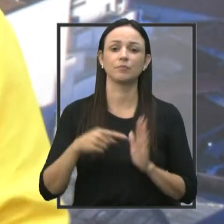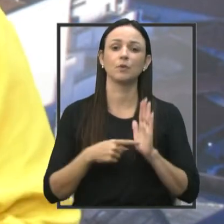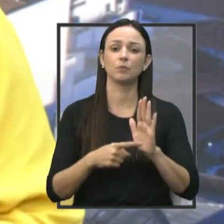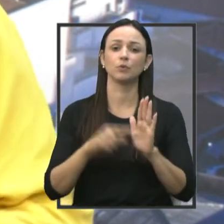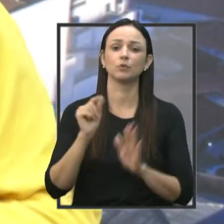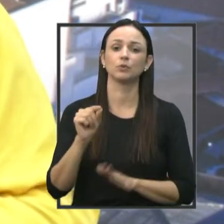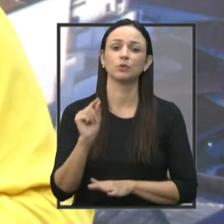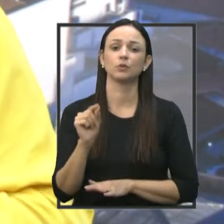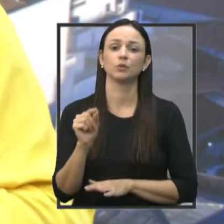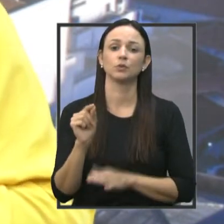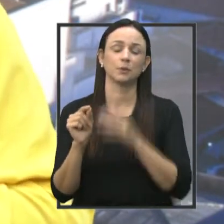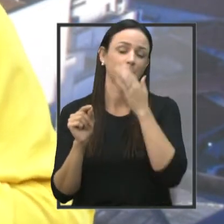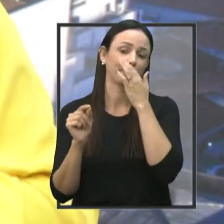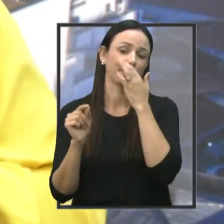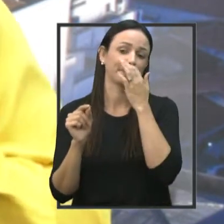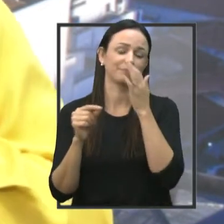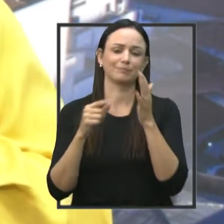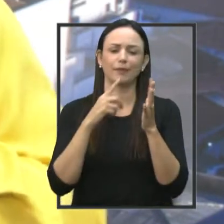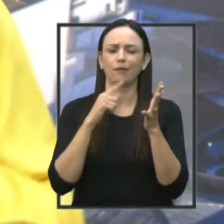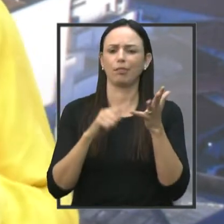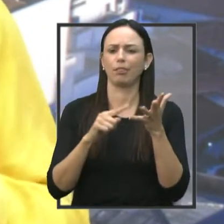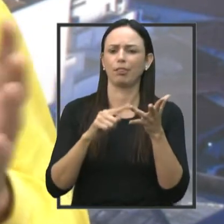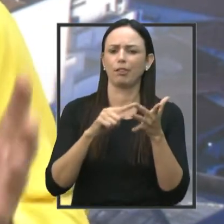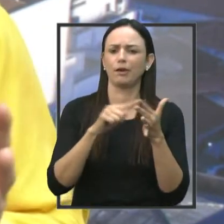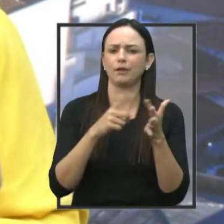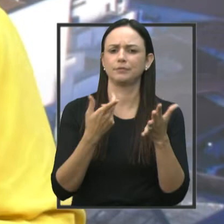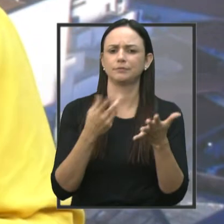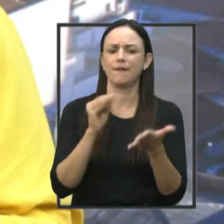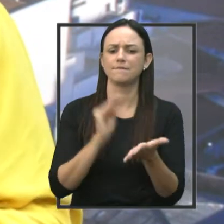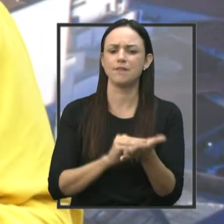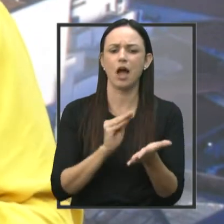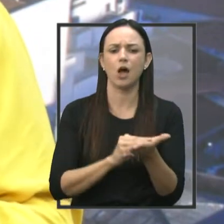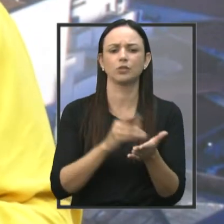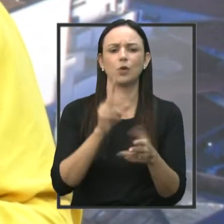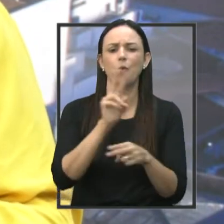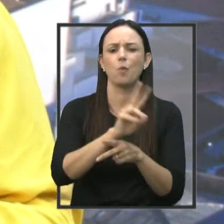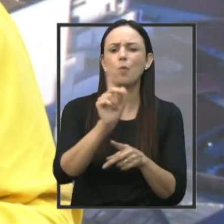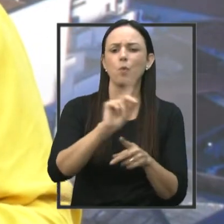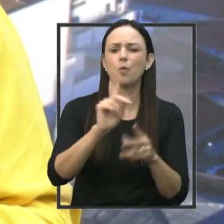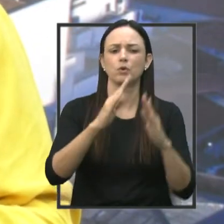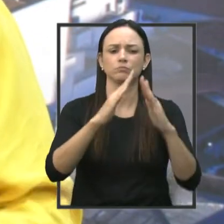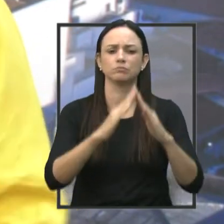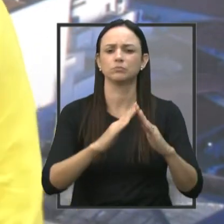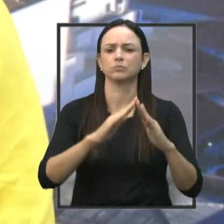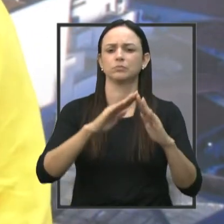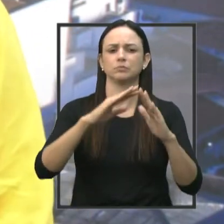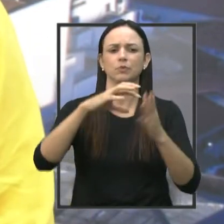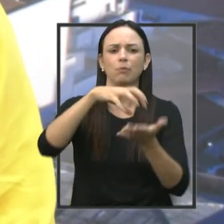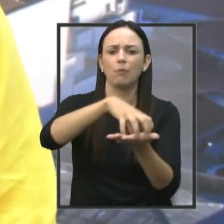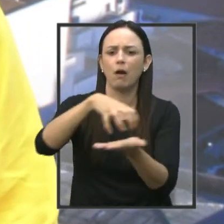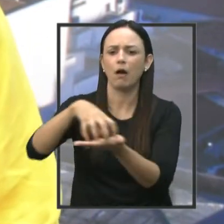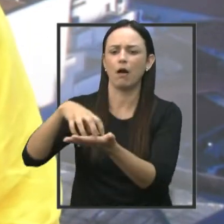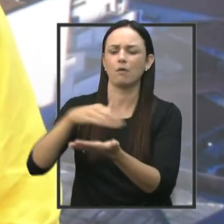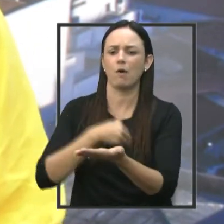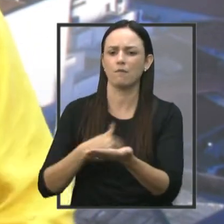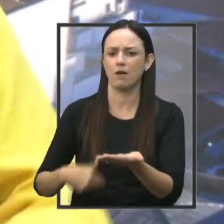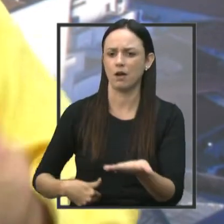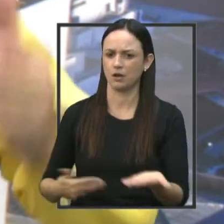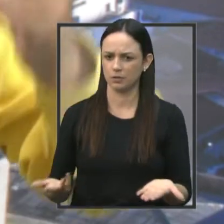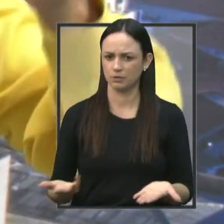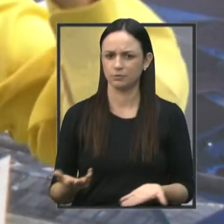Apontamentos de falta de manutenção nos prédios, entendeu? A gente tem que saber